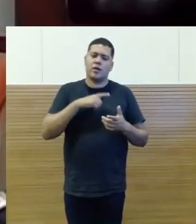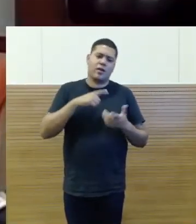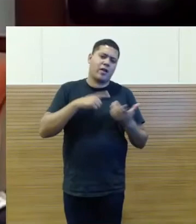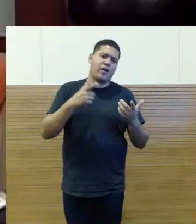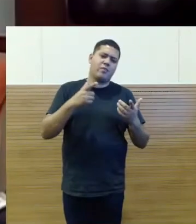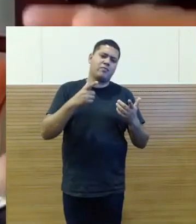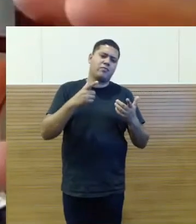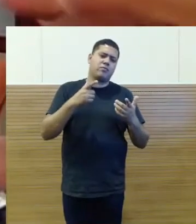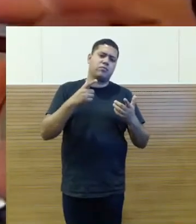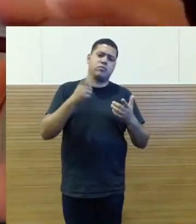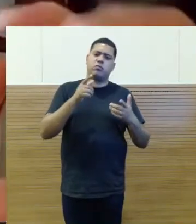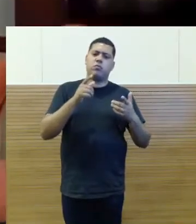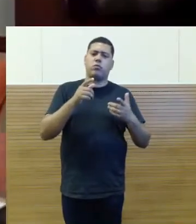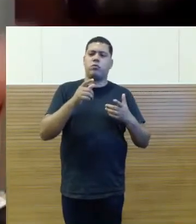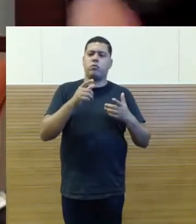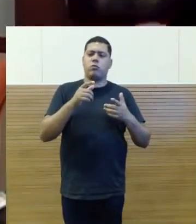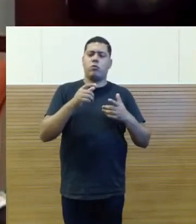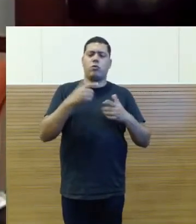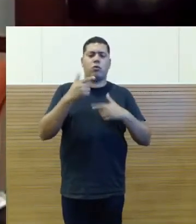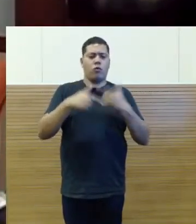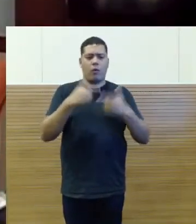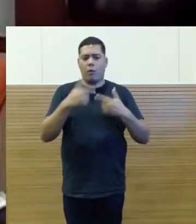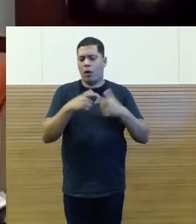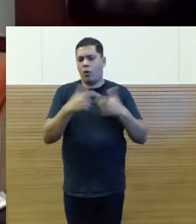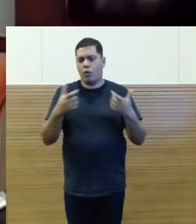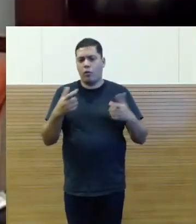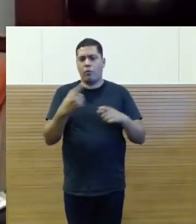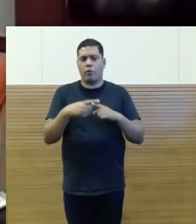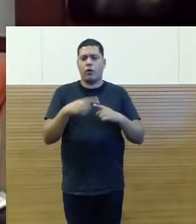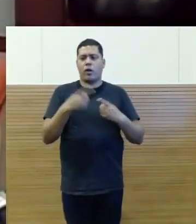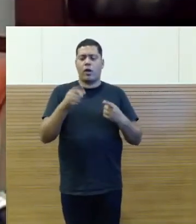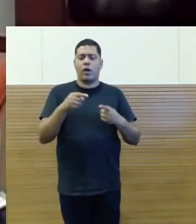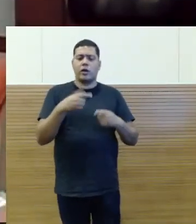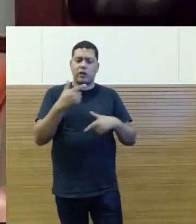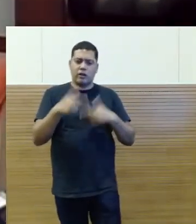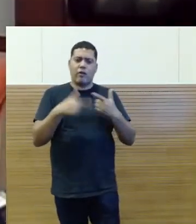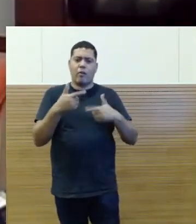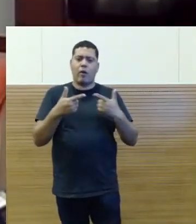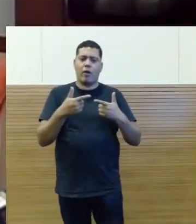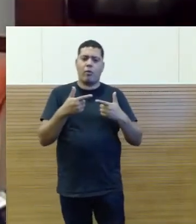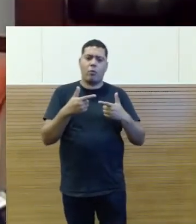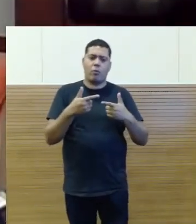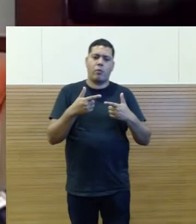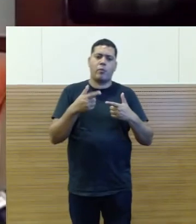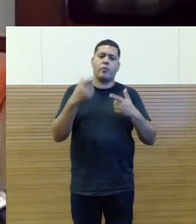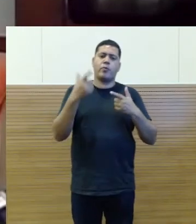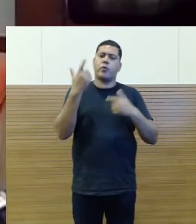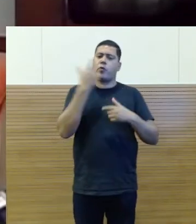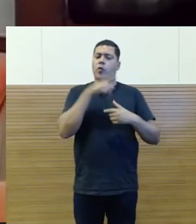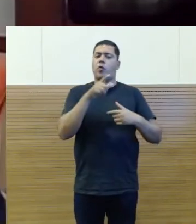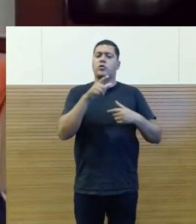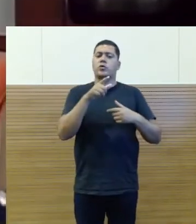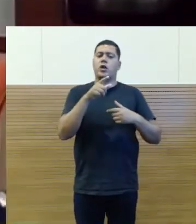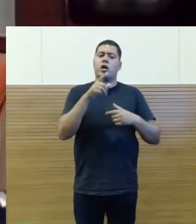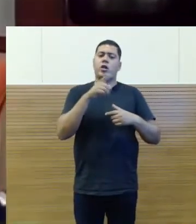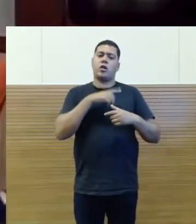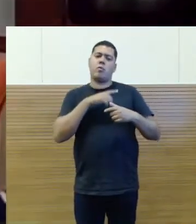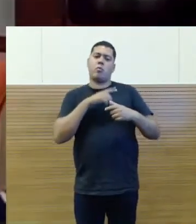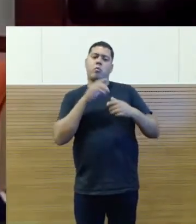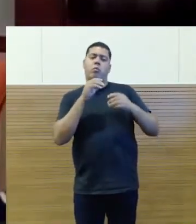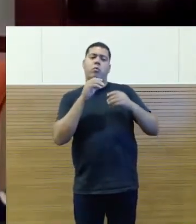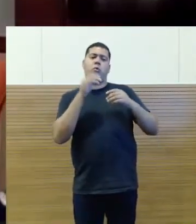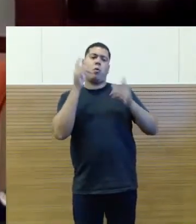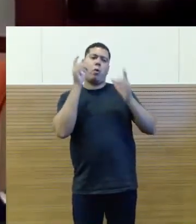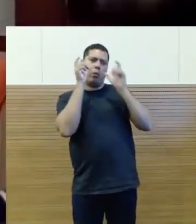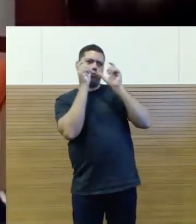essas empresas, né? Porque é com o marketing que eles conseguem criar demanda para os seus produtos e substituir